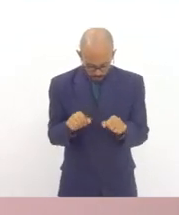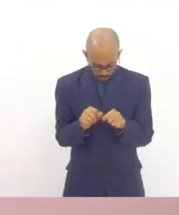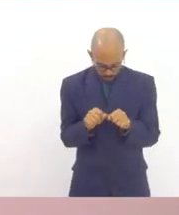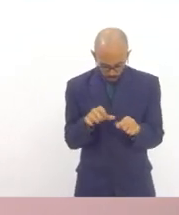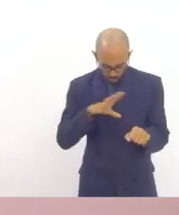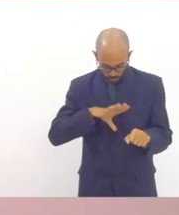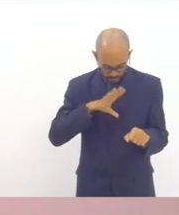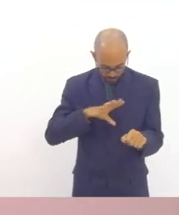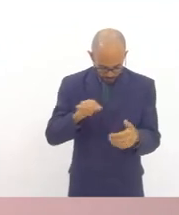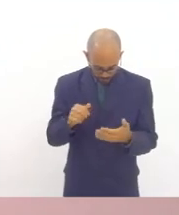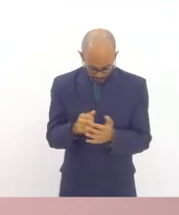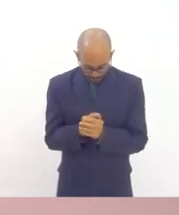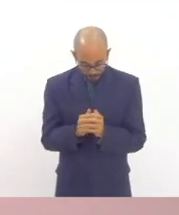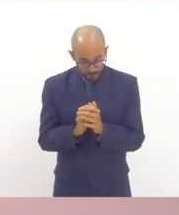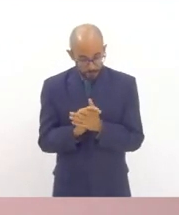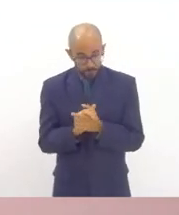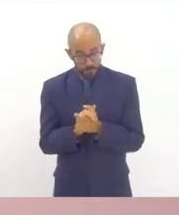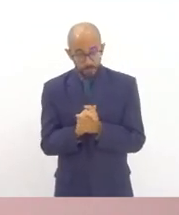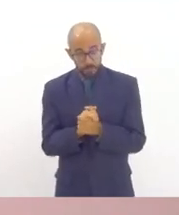português.